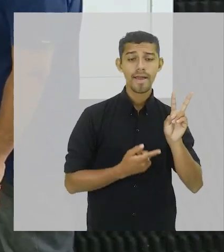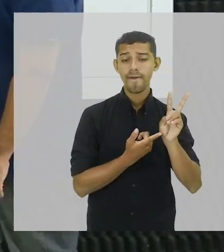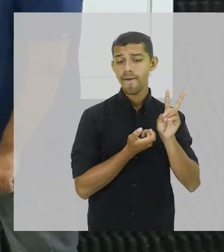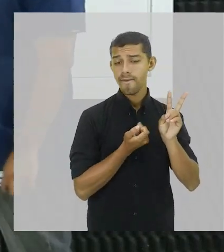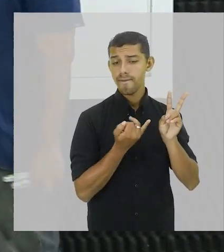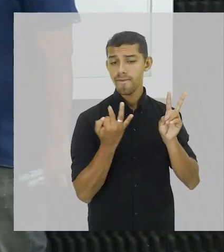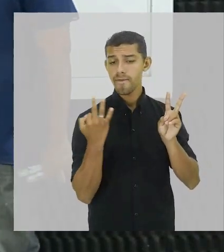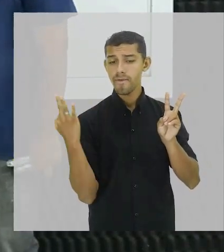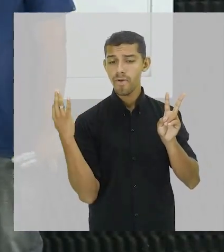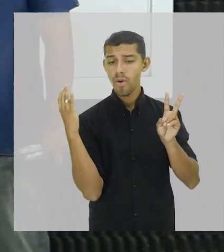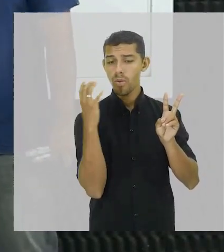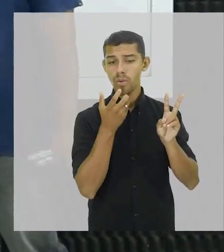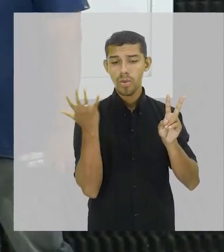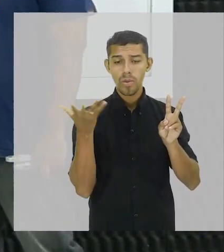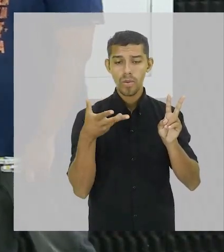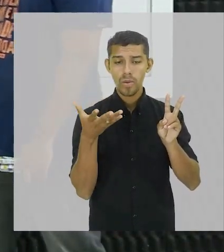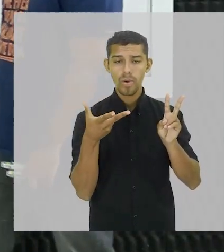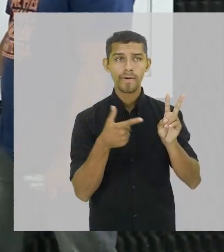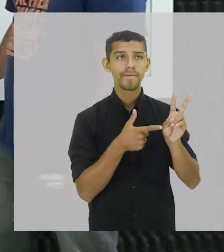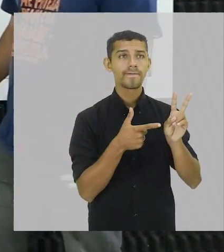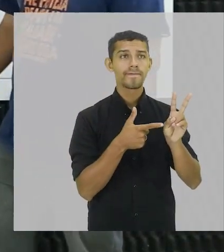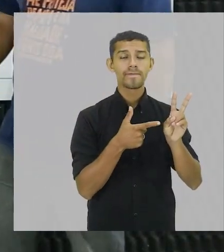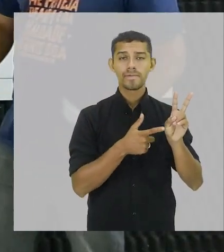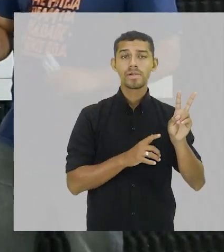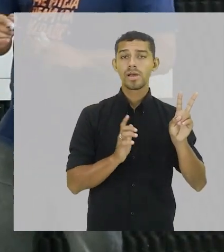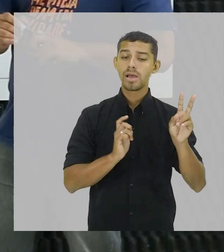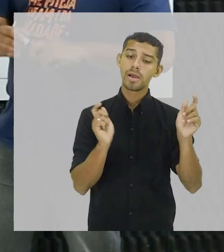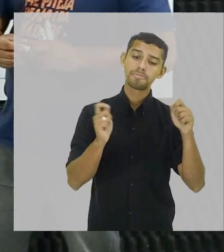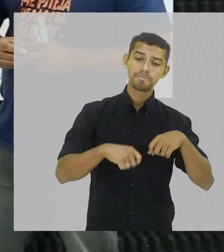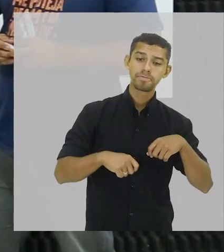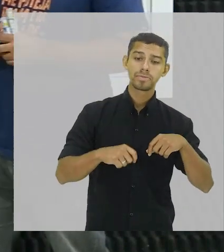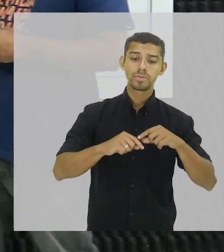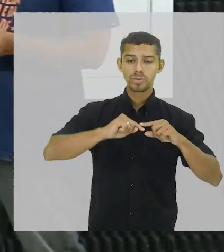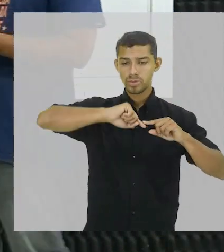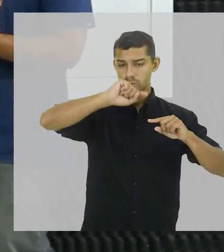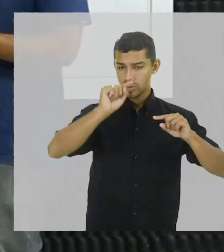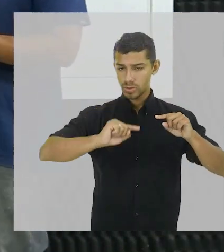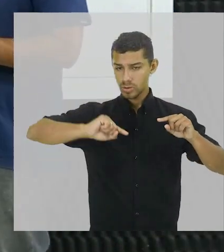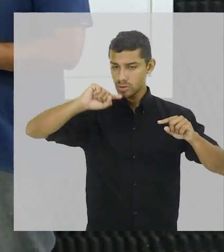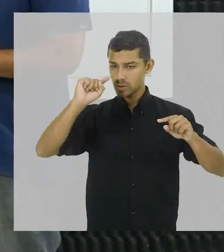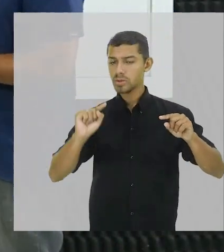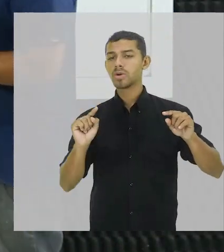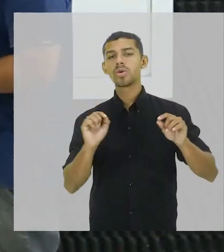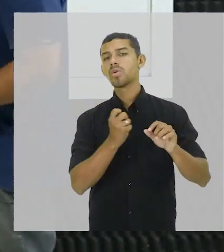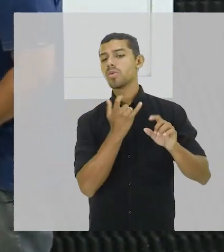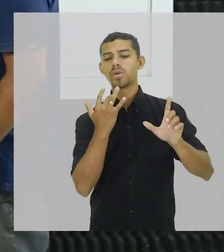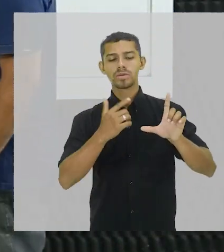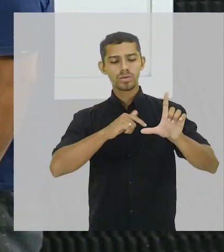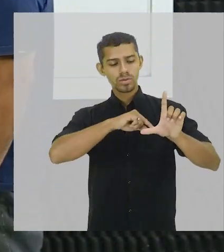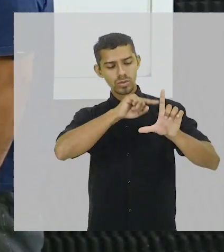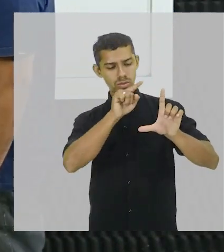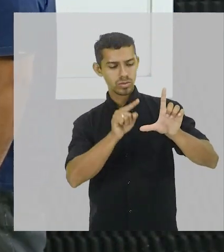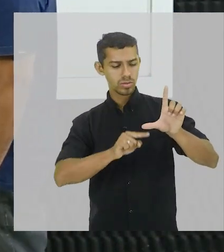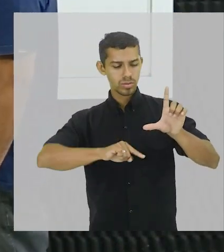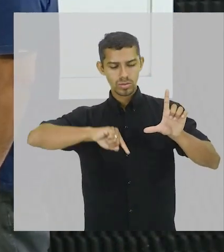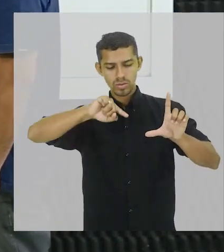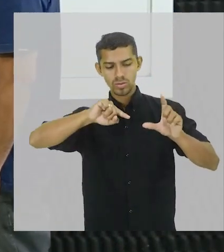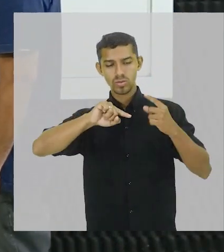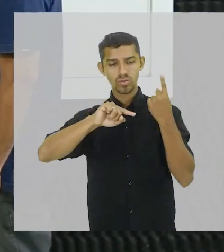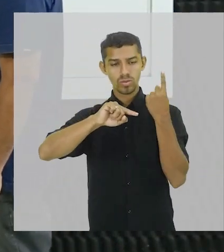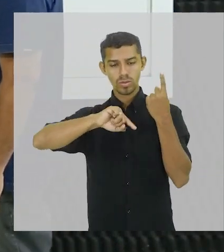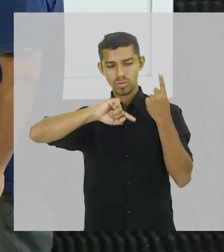frequência. Mas nós estamos falando aqui de ondas eletromagnéticas. Ondas eletromagnéticas, elas têm uma velocidade. A velocidade de uma